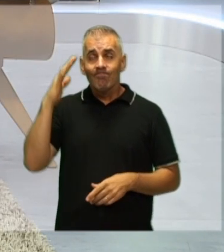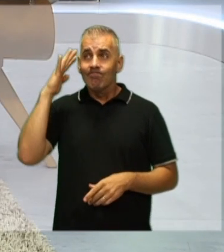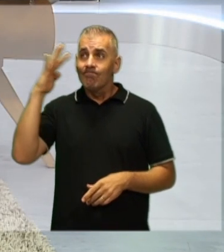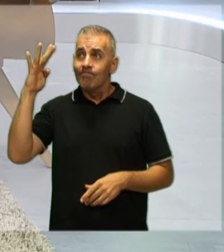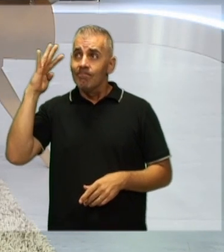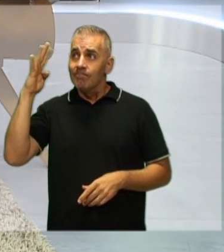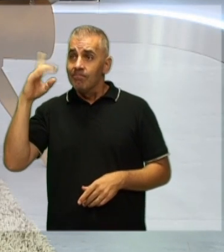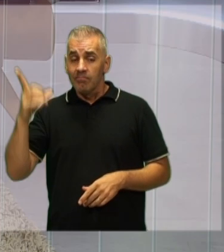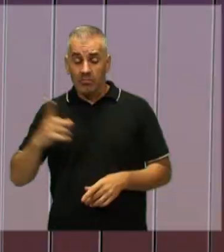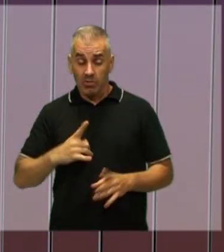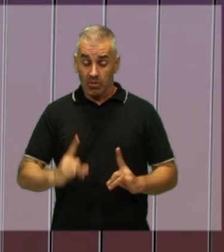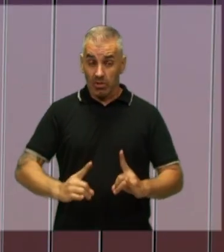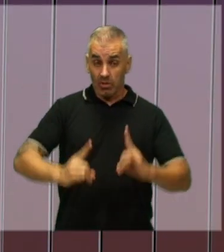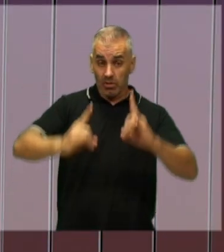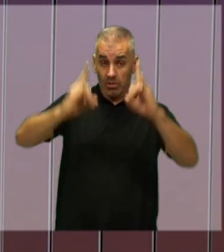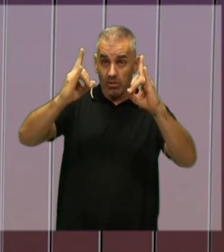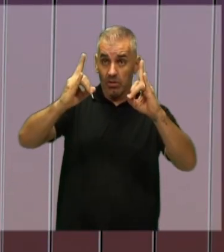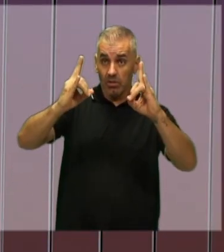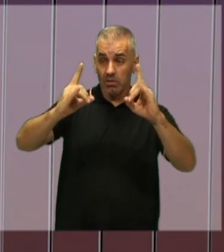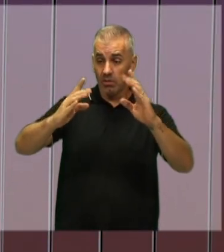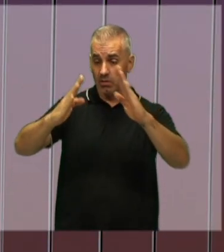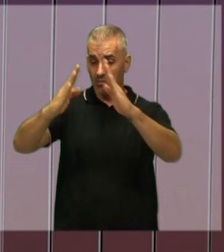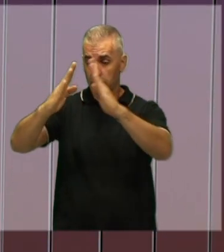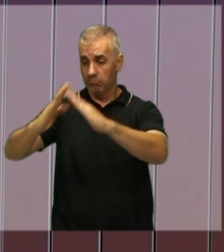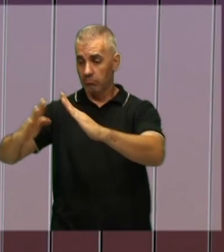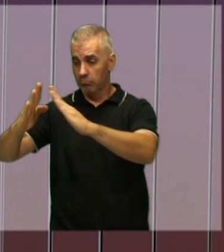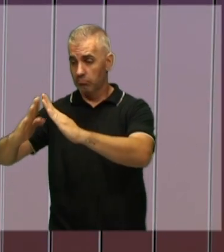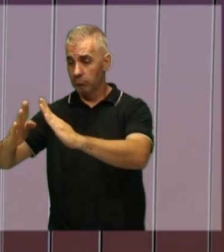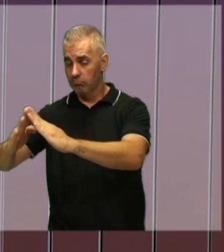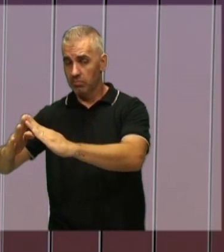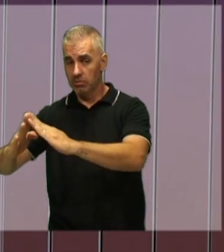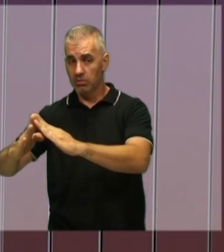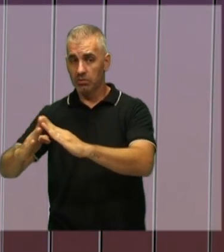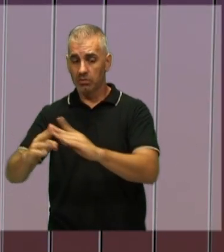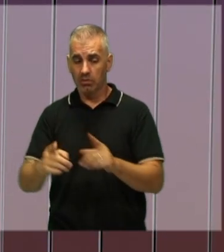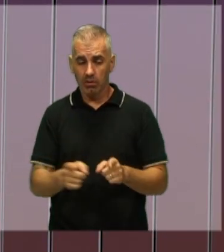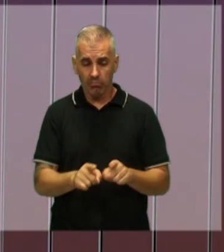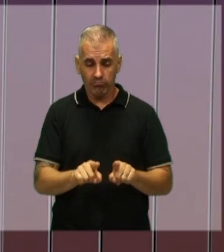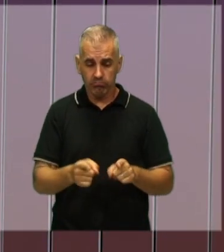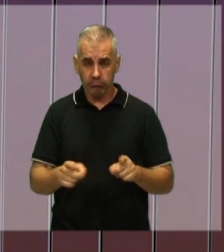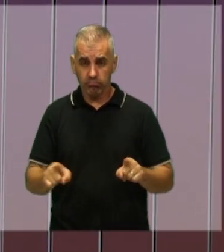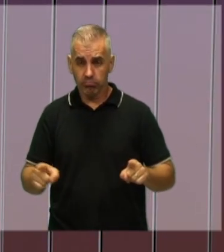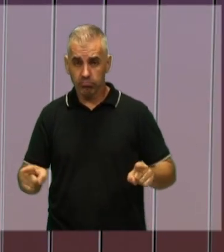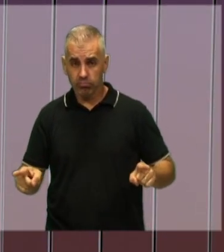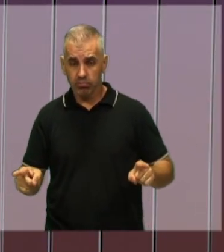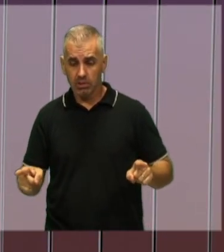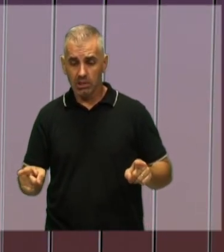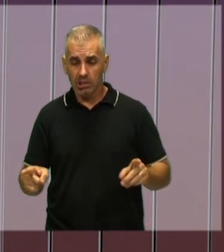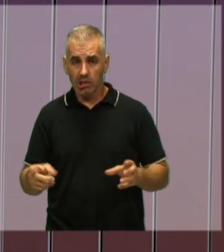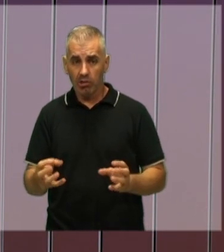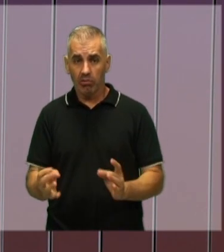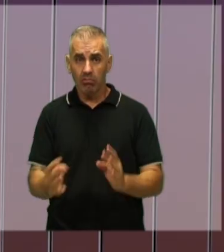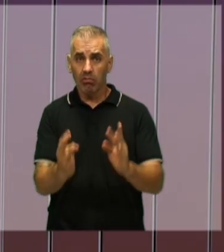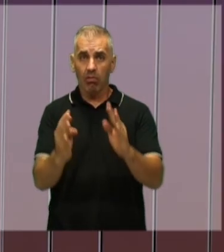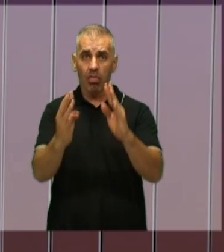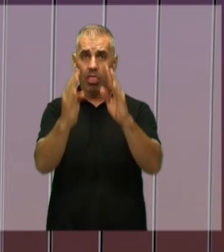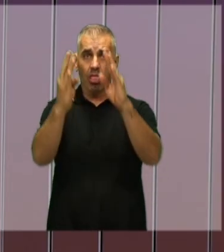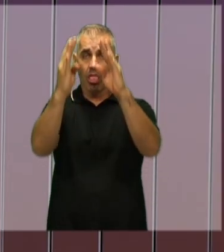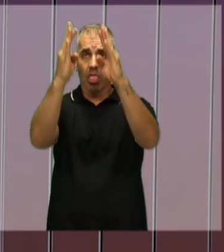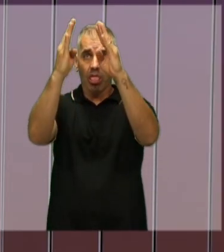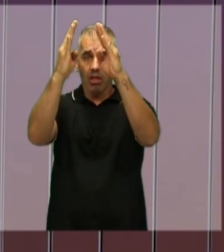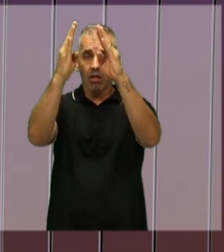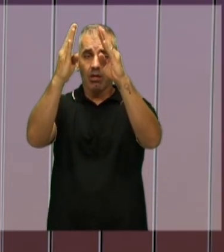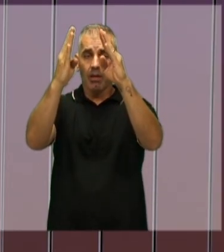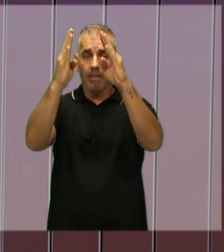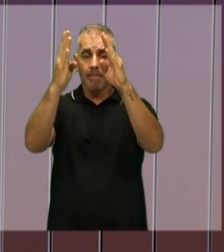para quem não mora no prédio, imagina você, lá tem uma casa de 2 pisos e alguém que tem uma casa no térreo apenas. E a chaminé,